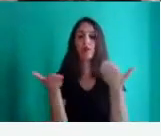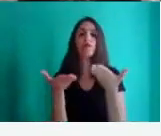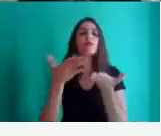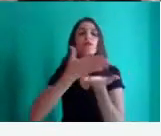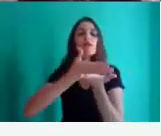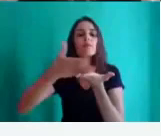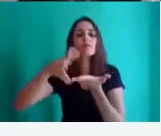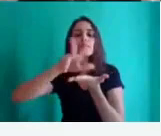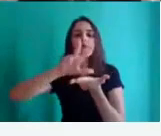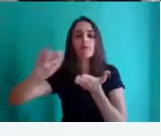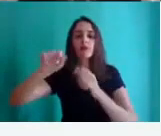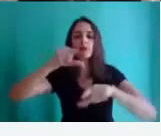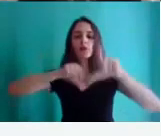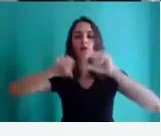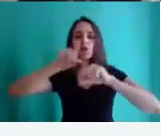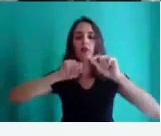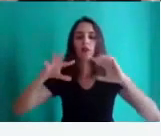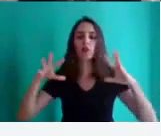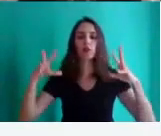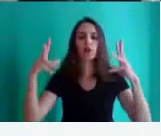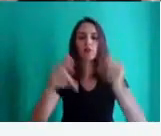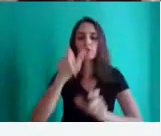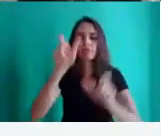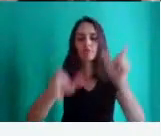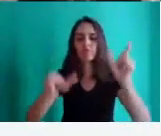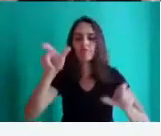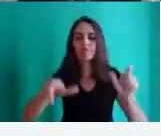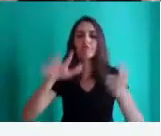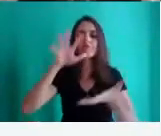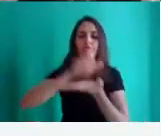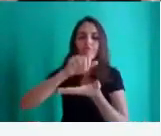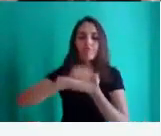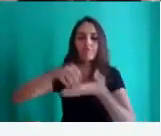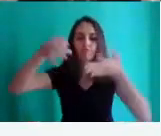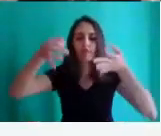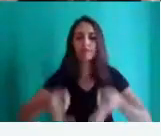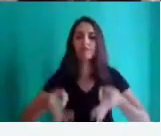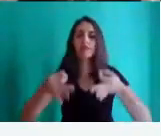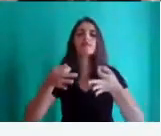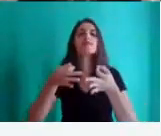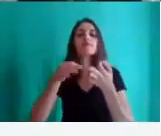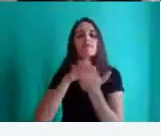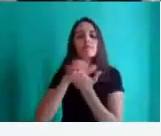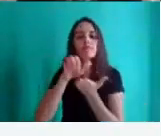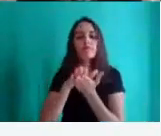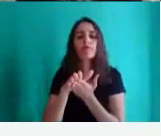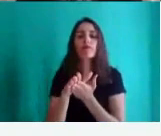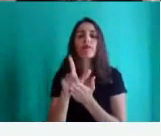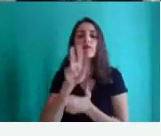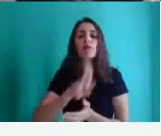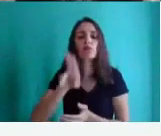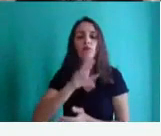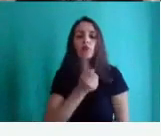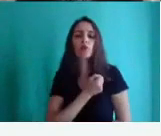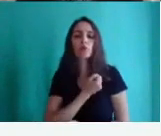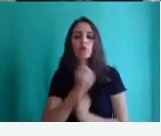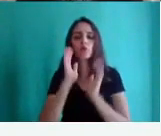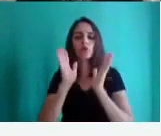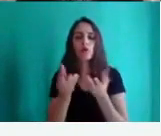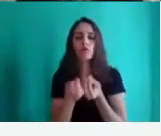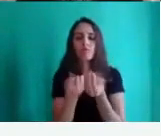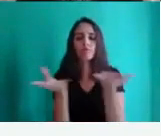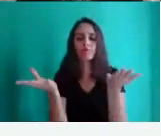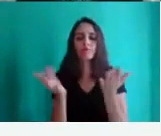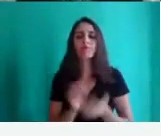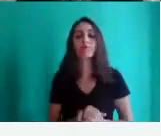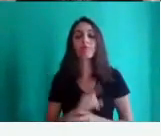para futuras conferências. Informamos que não haverá o sorteio para os códigos de vagas divulgados na listagem de habilitados